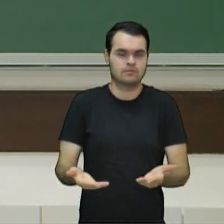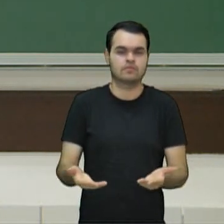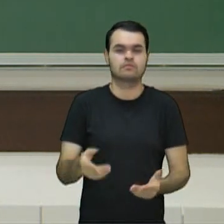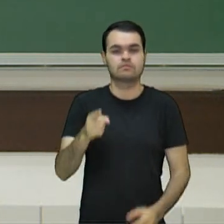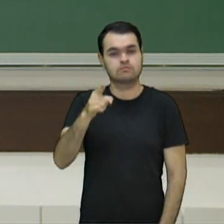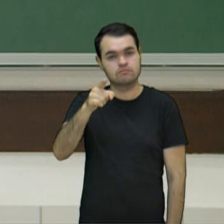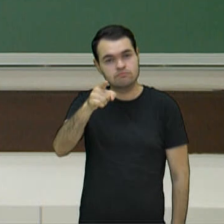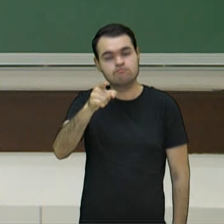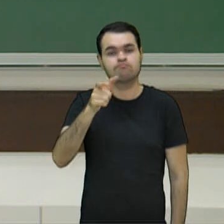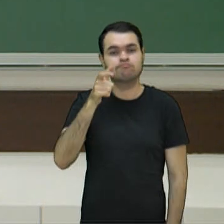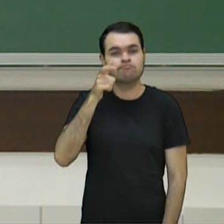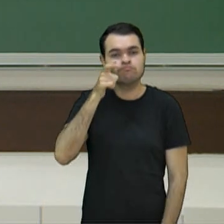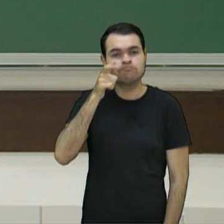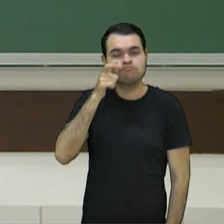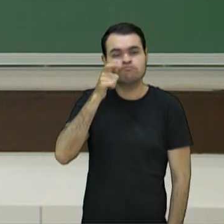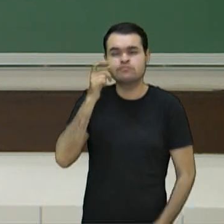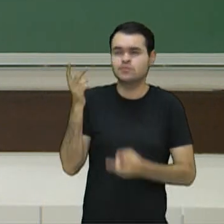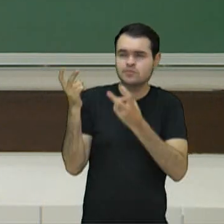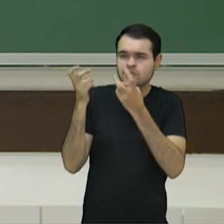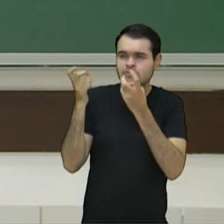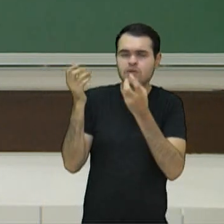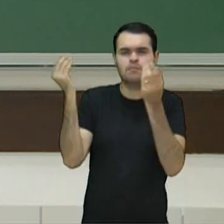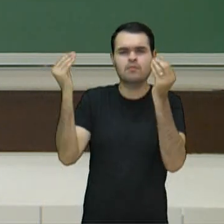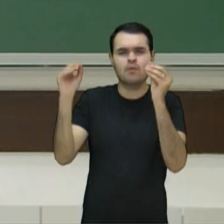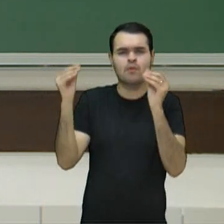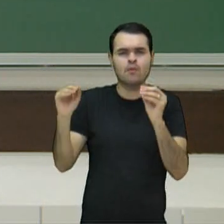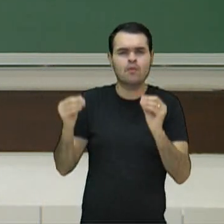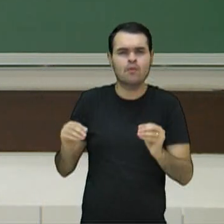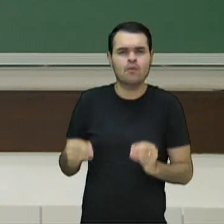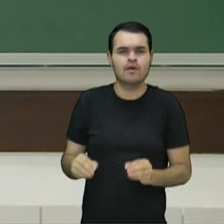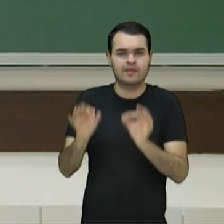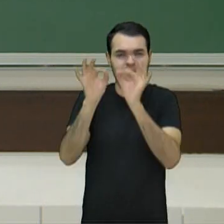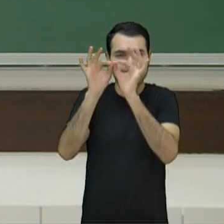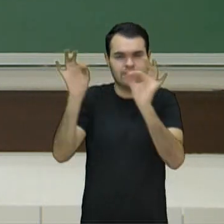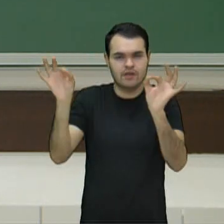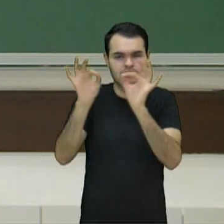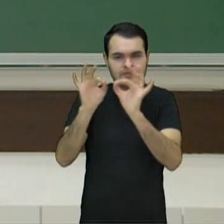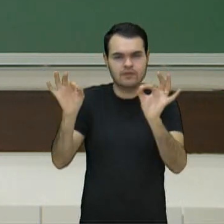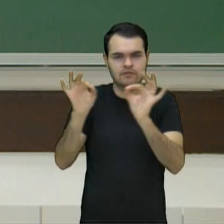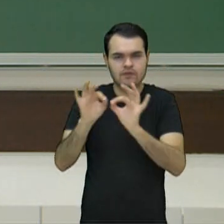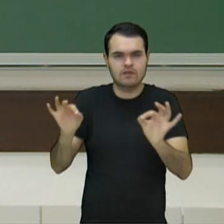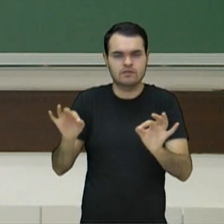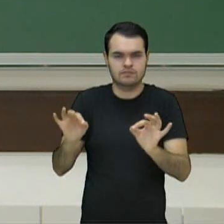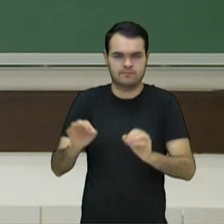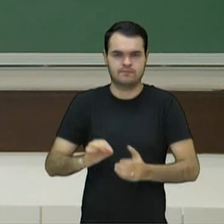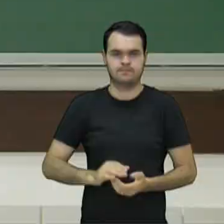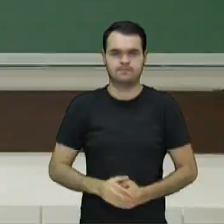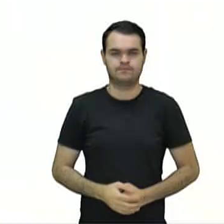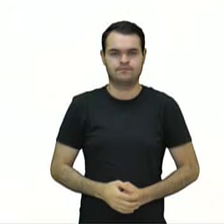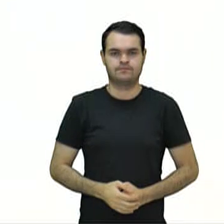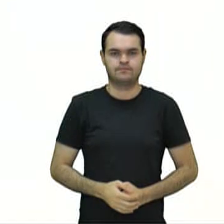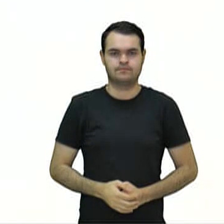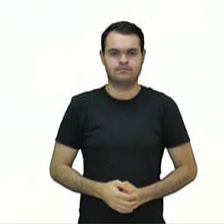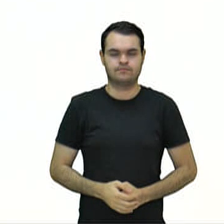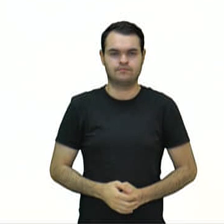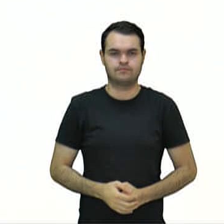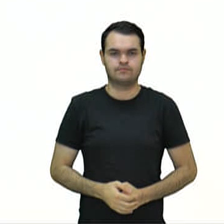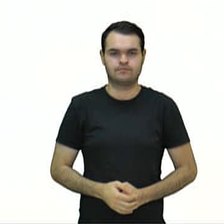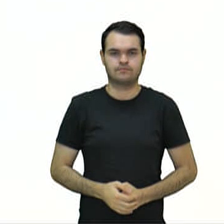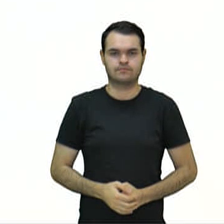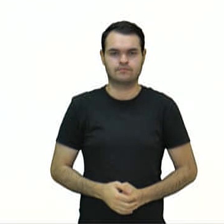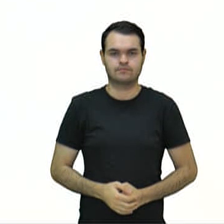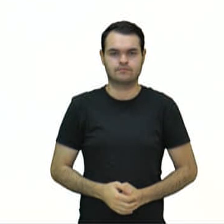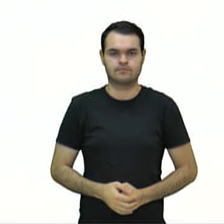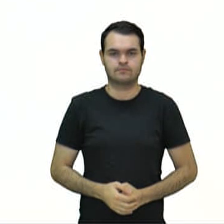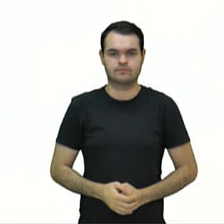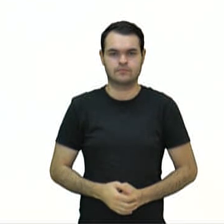vão observar e vão marcar as posições de uma frase com a outra para completá-las. According to the code, match the